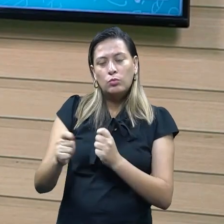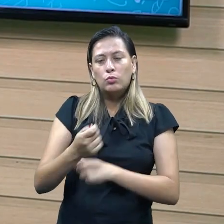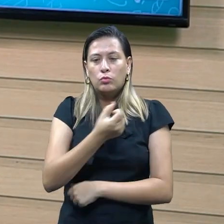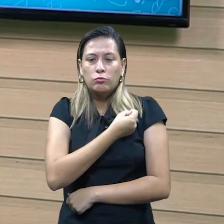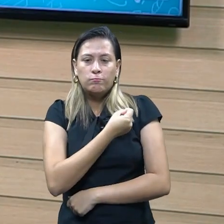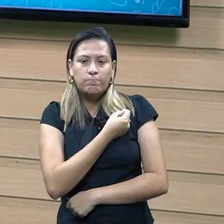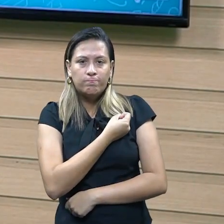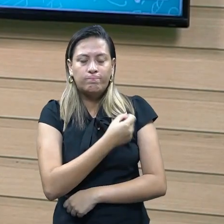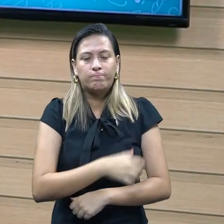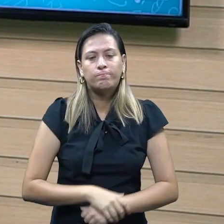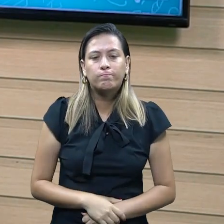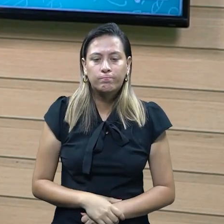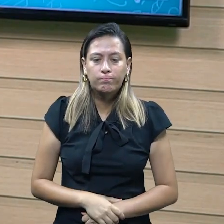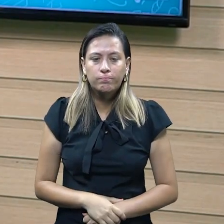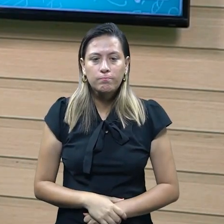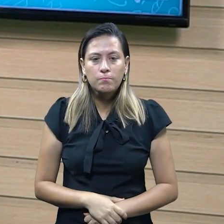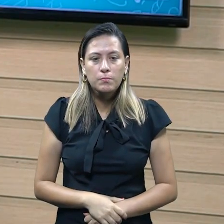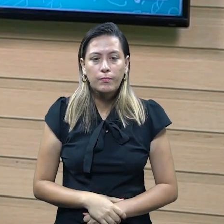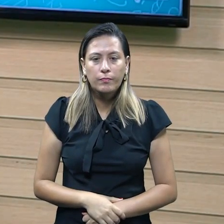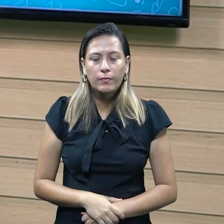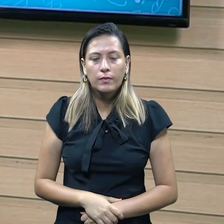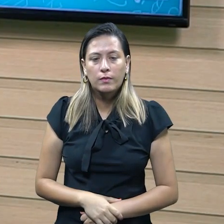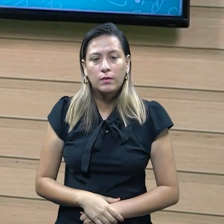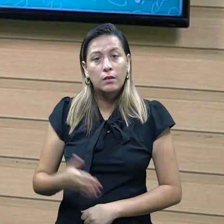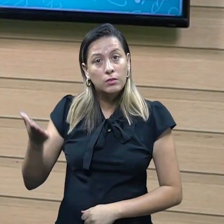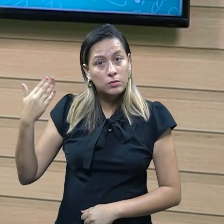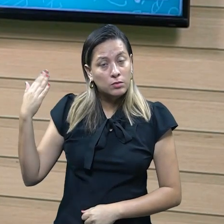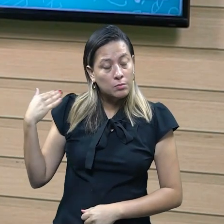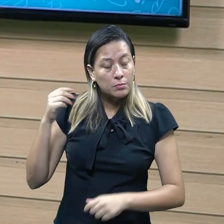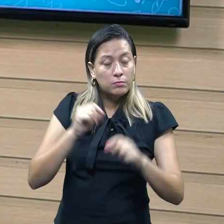tínhamos o desenvolvimento